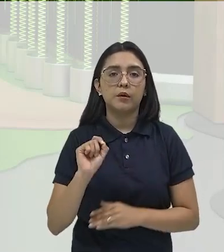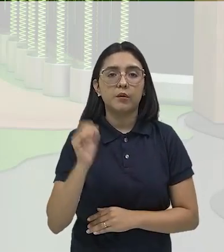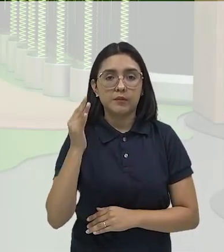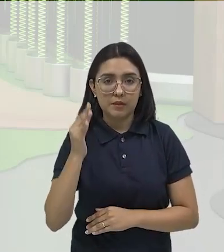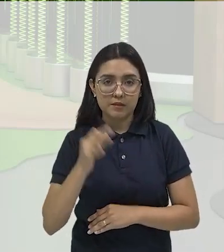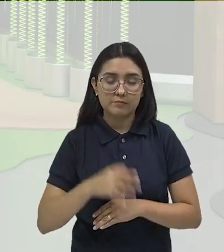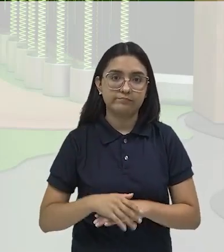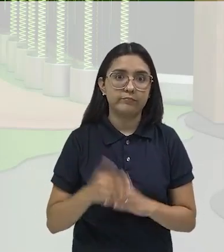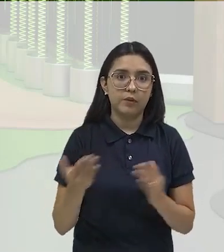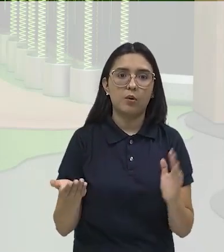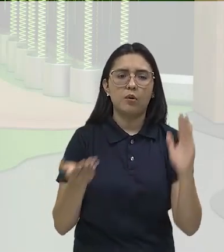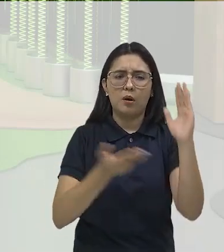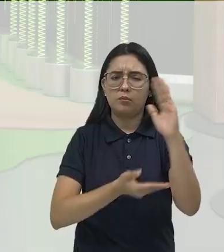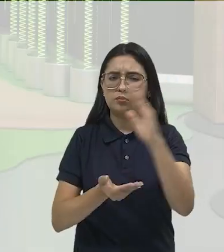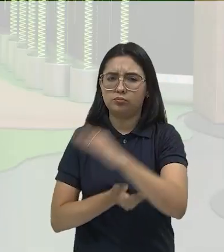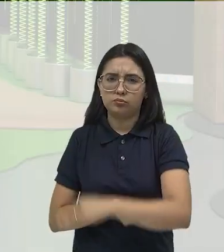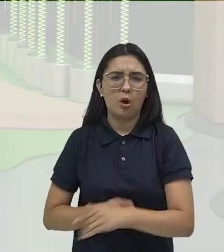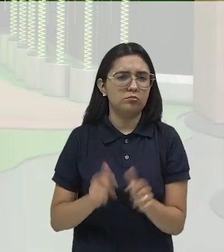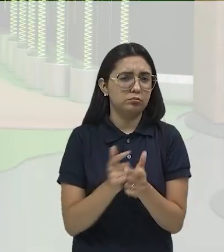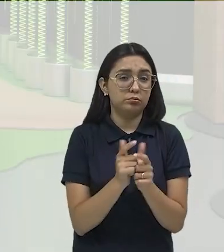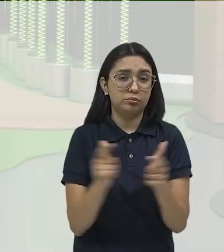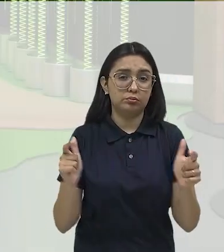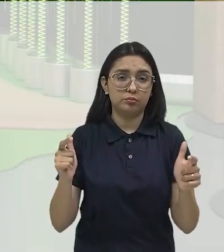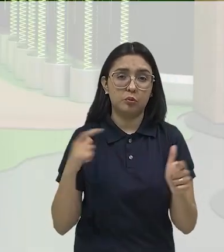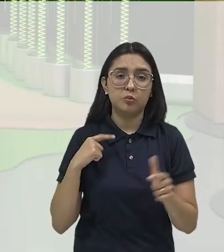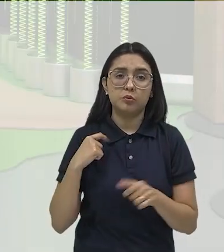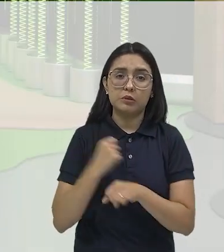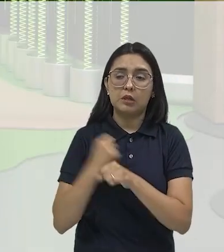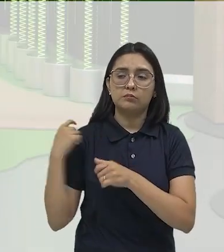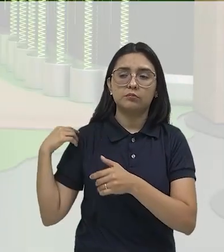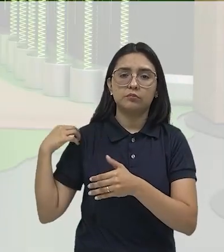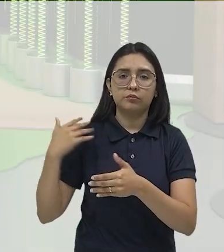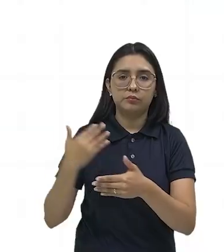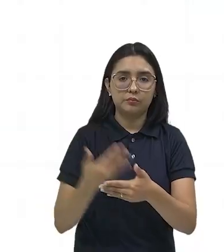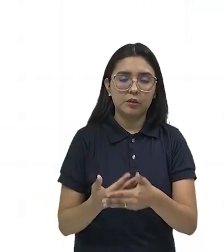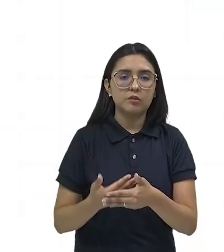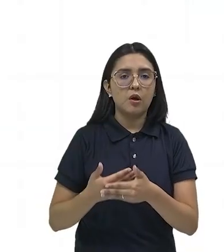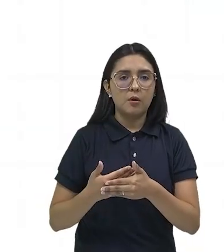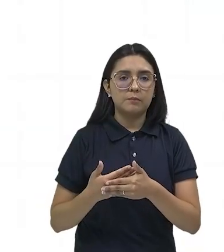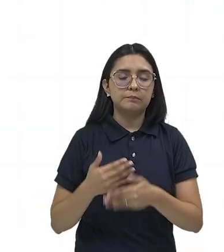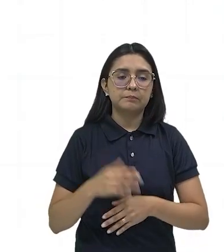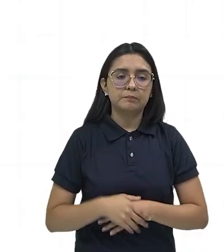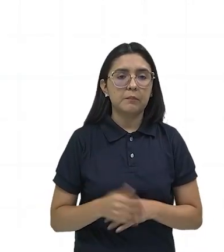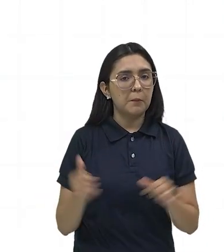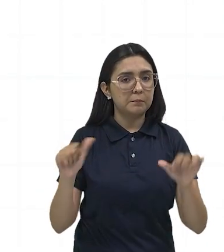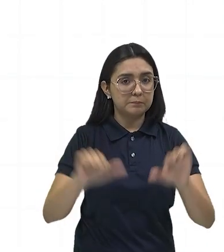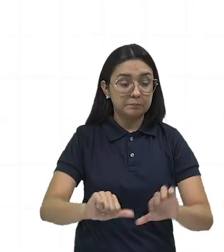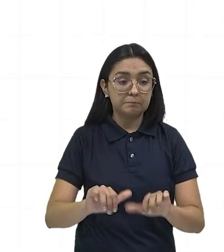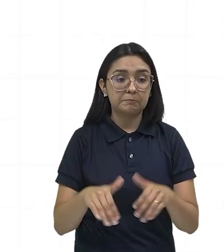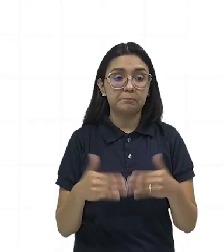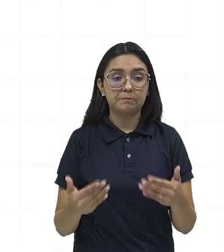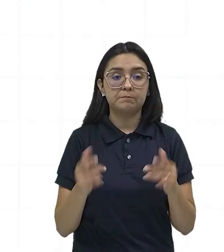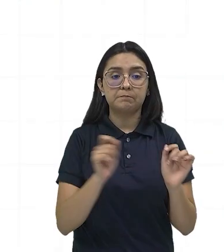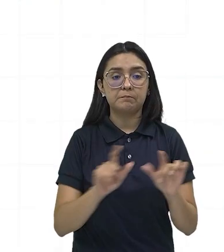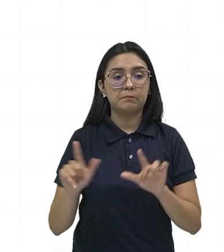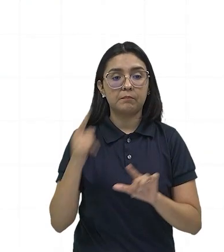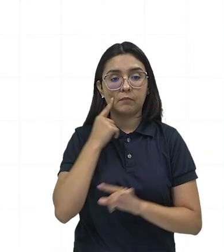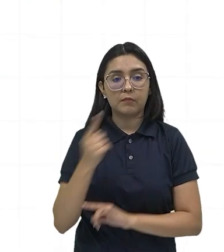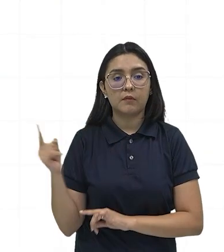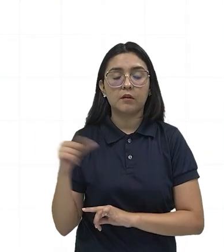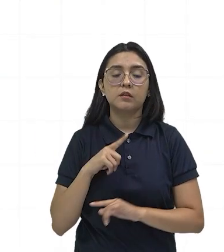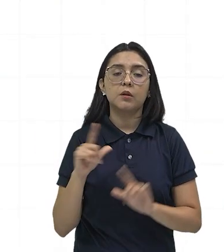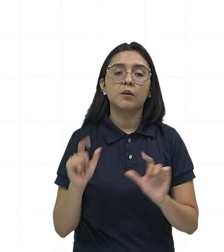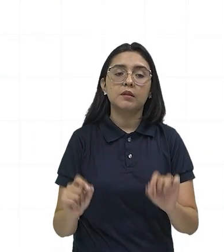ele só cresce ao longo dos anos, né? Então, voltando lá para a nossa cartela, nós temos aí que essa prática